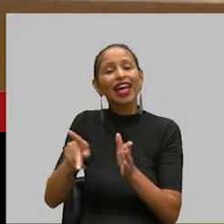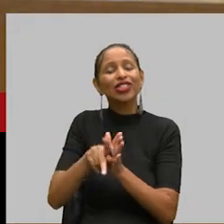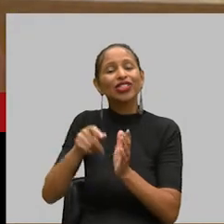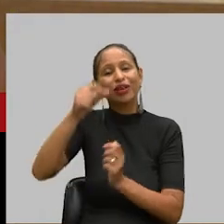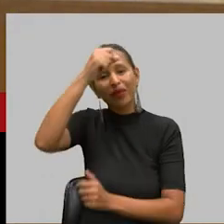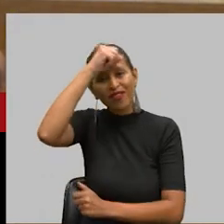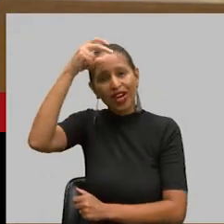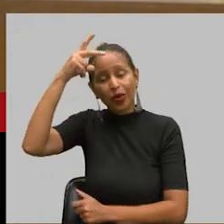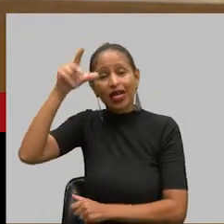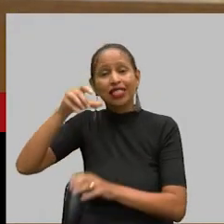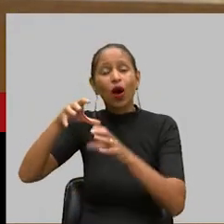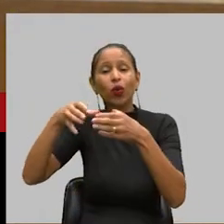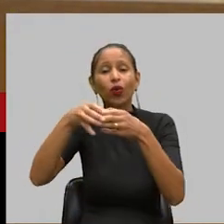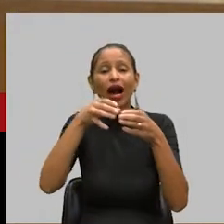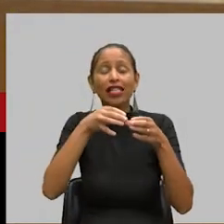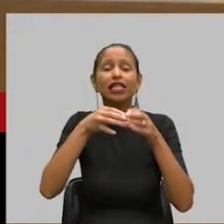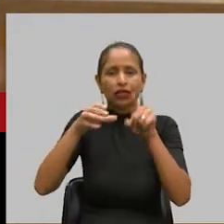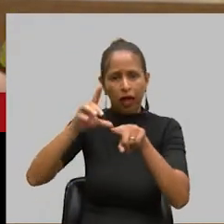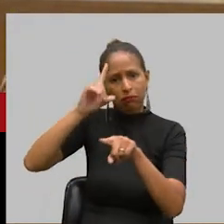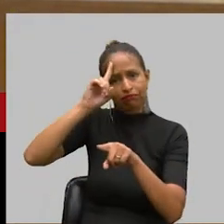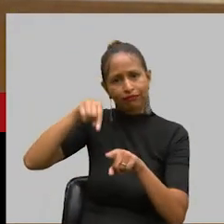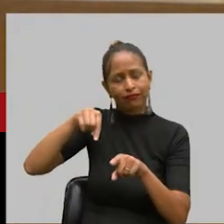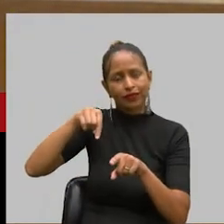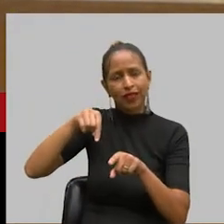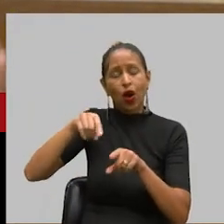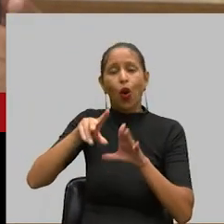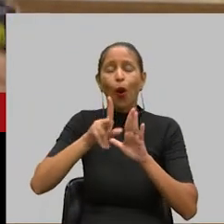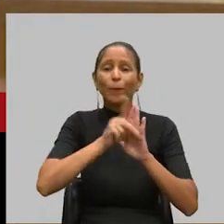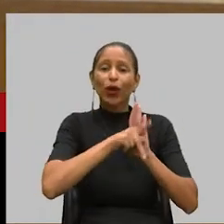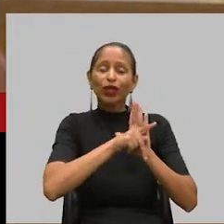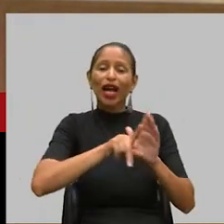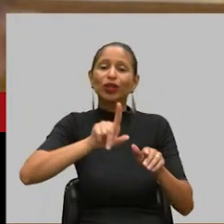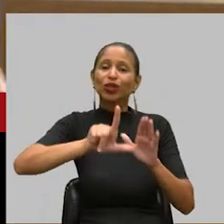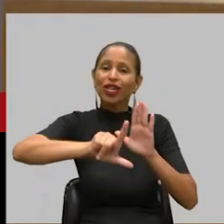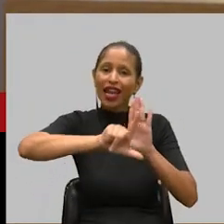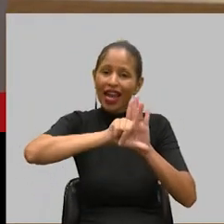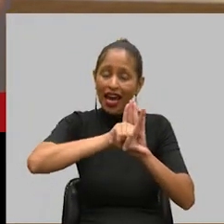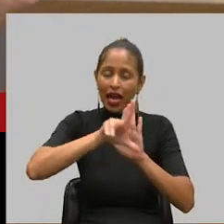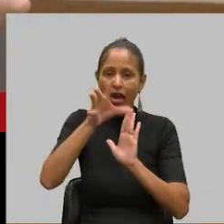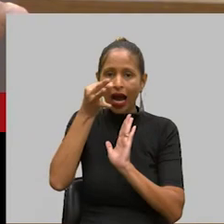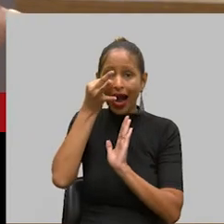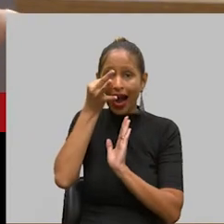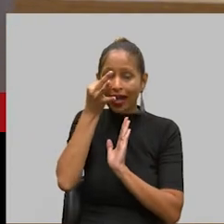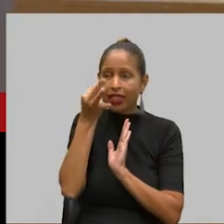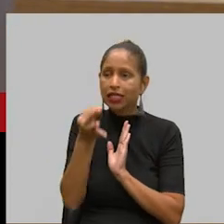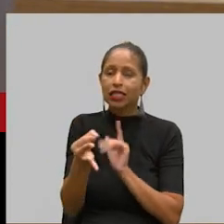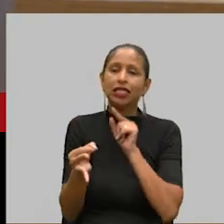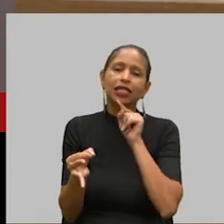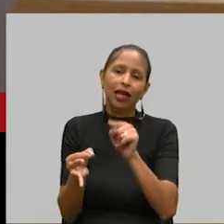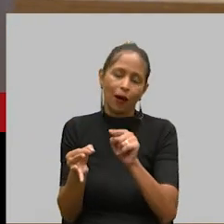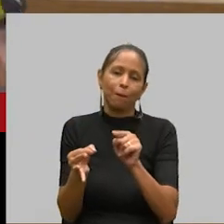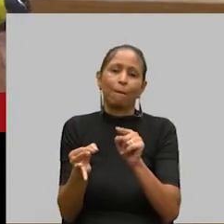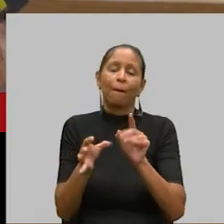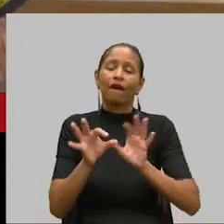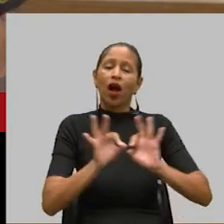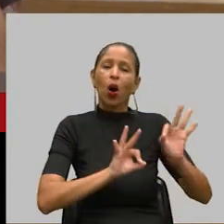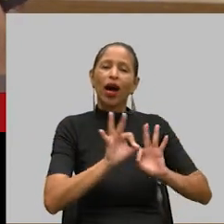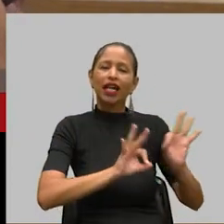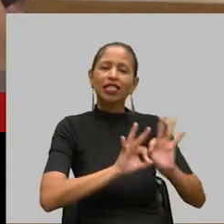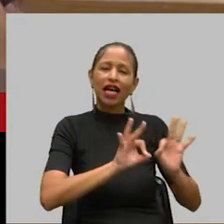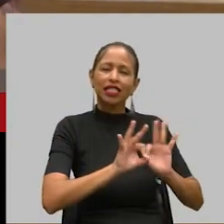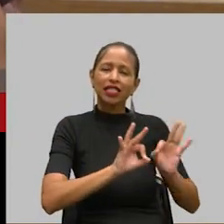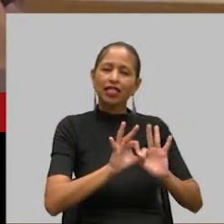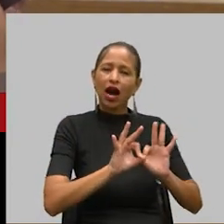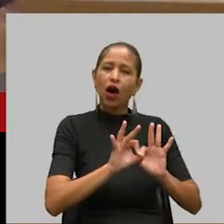são instâncias que tem autonomia então o projeto de lei vai ter que prestar bastante bastante atenção na organização do nosso